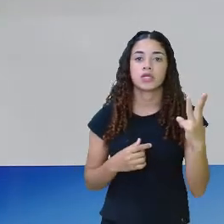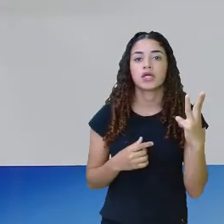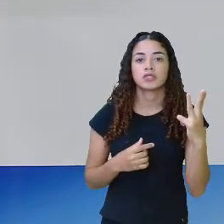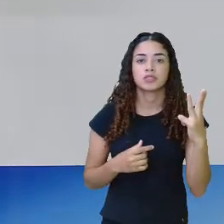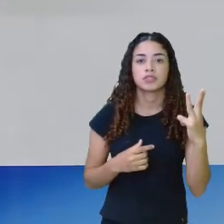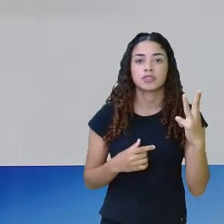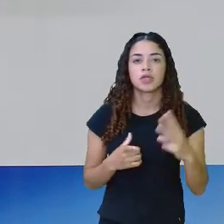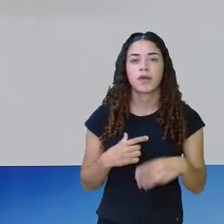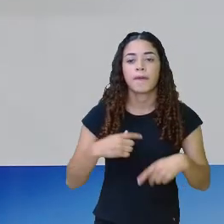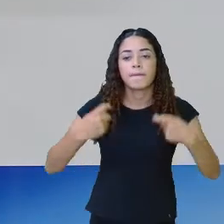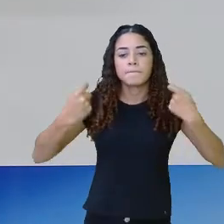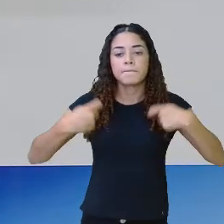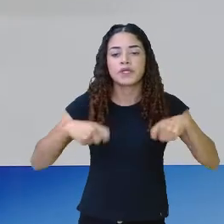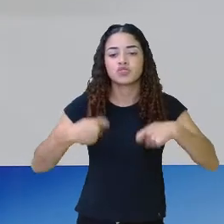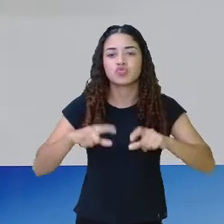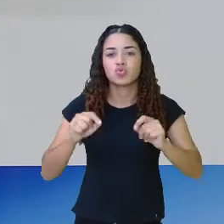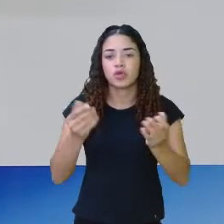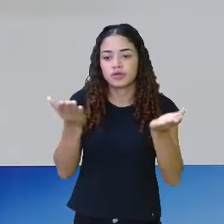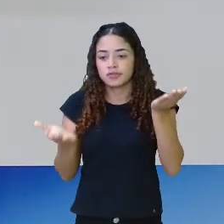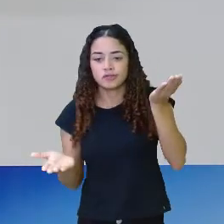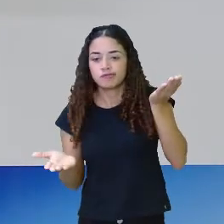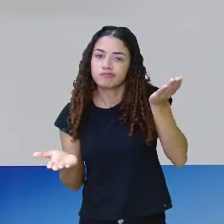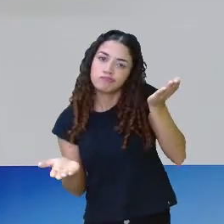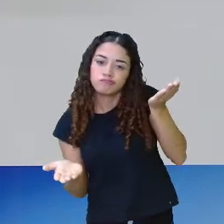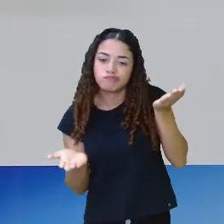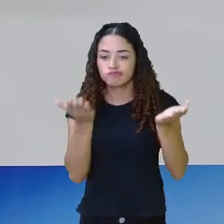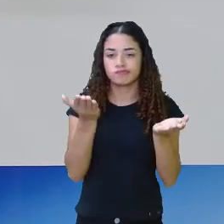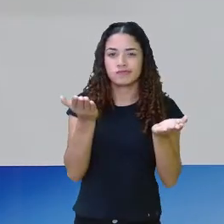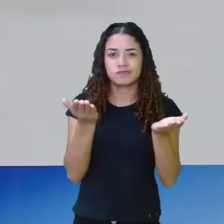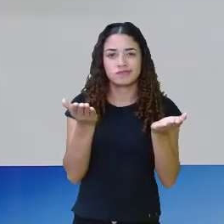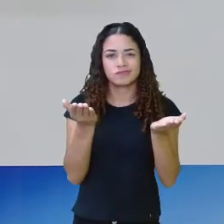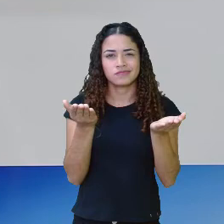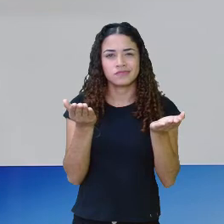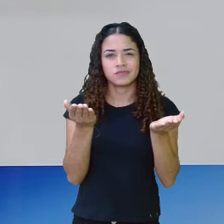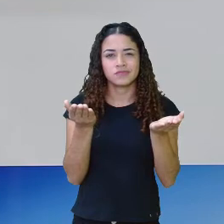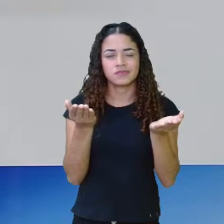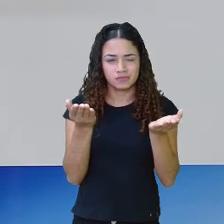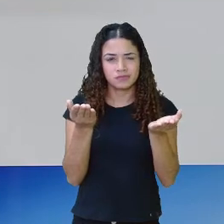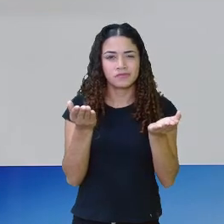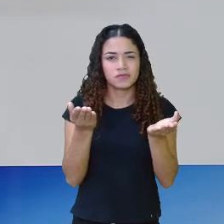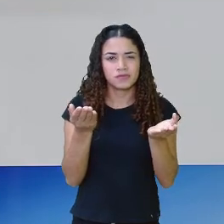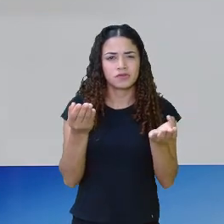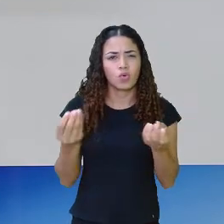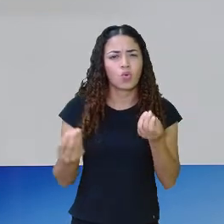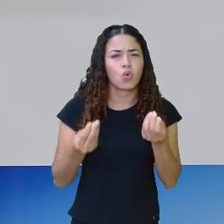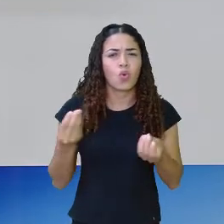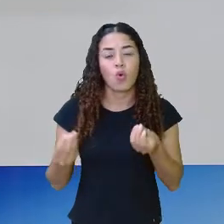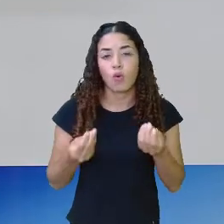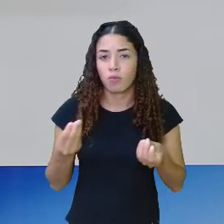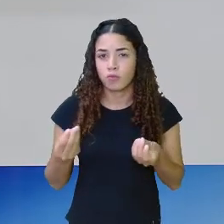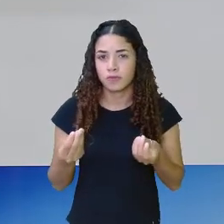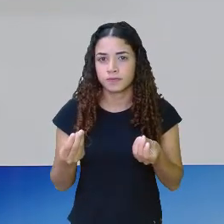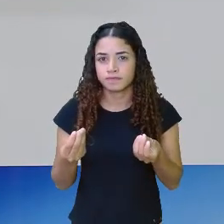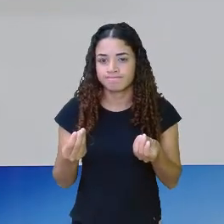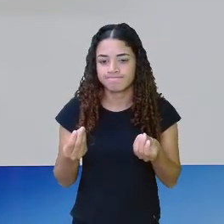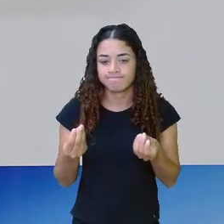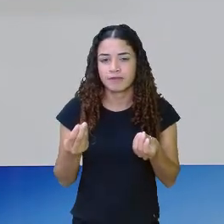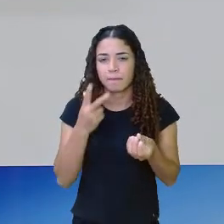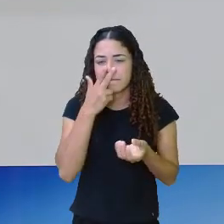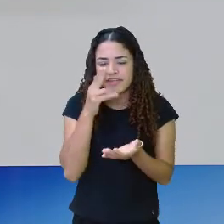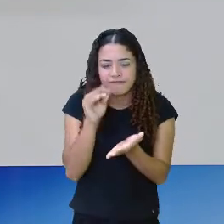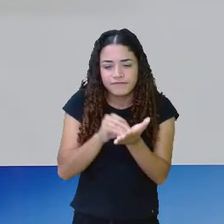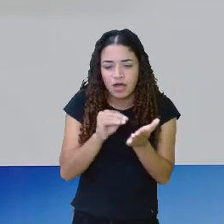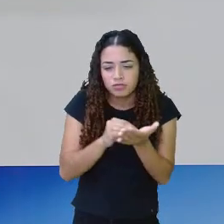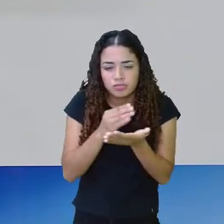Eu preciso manter a minha balança em equivalência, em igualdade. Só que está faltando